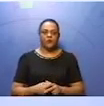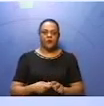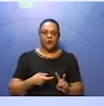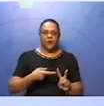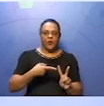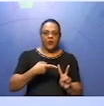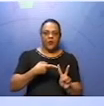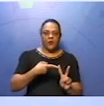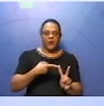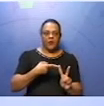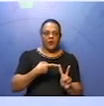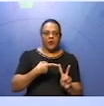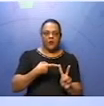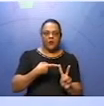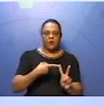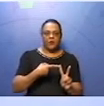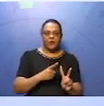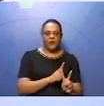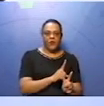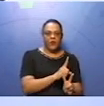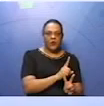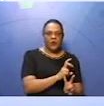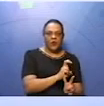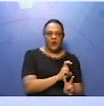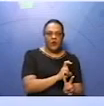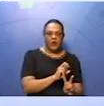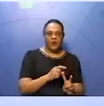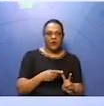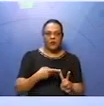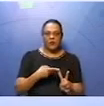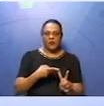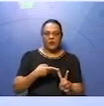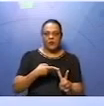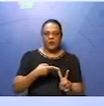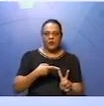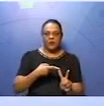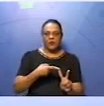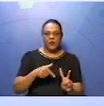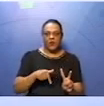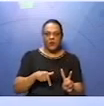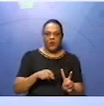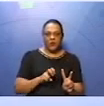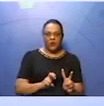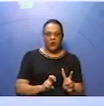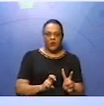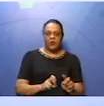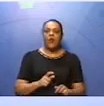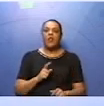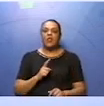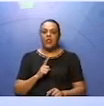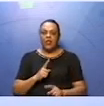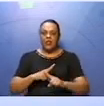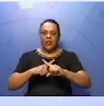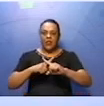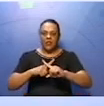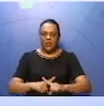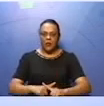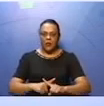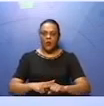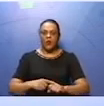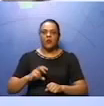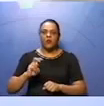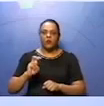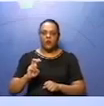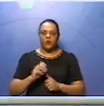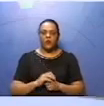Agora, este outro exemplo. O número 15 e o número 5 estão na tabuada do 5. Então, eu vou dividir o 15 e o